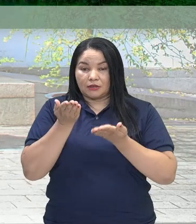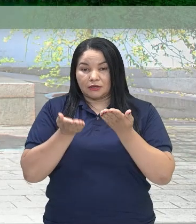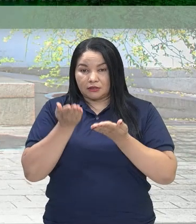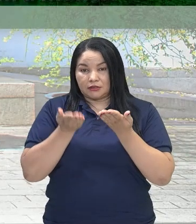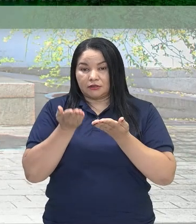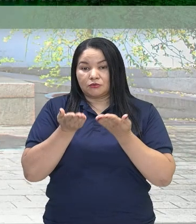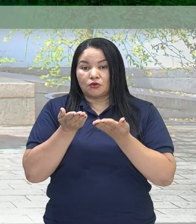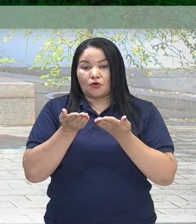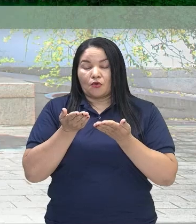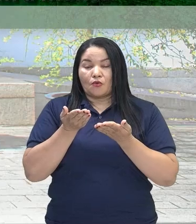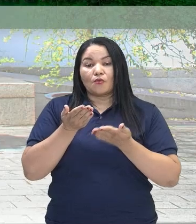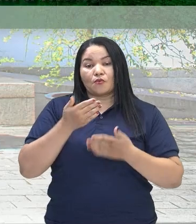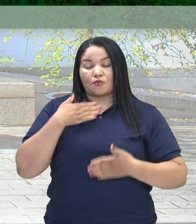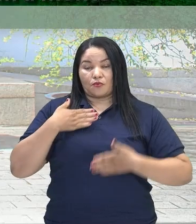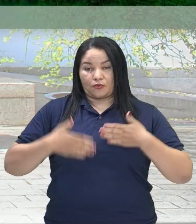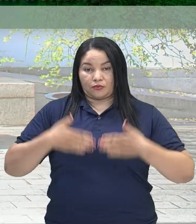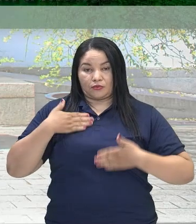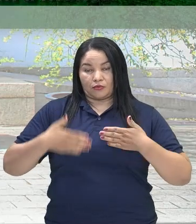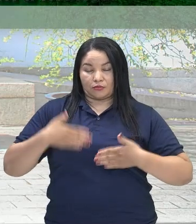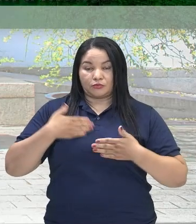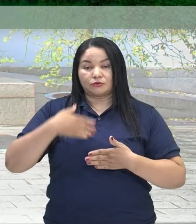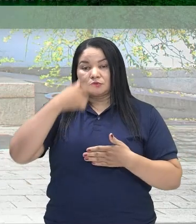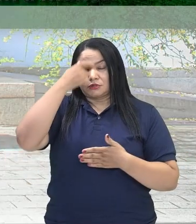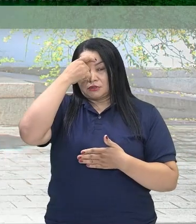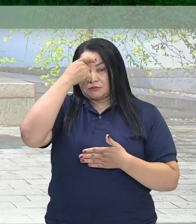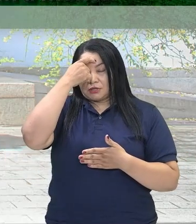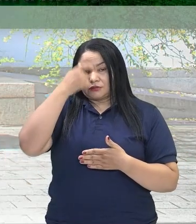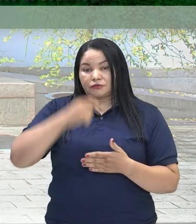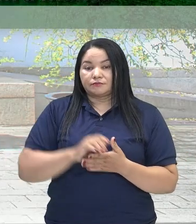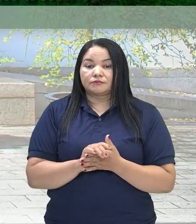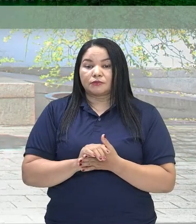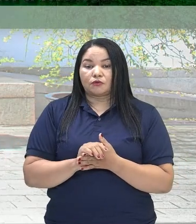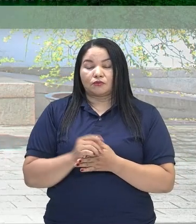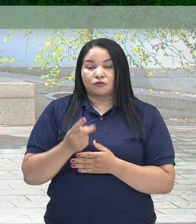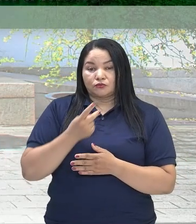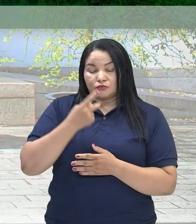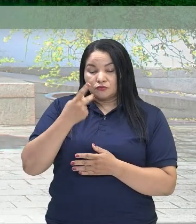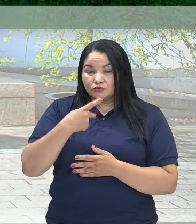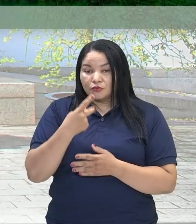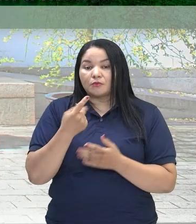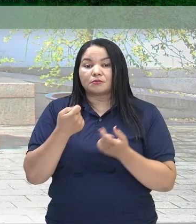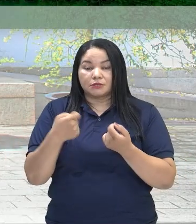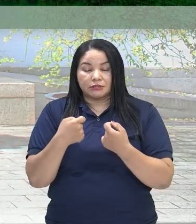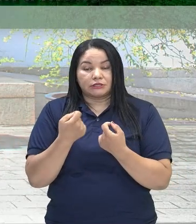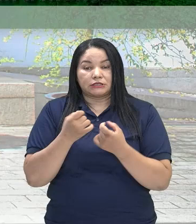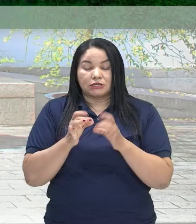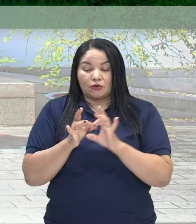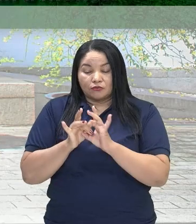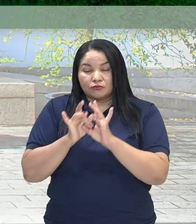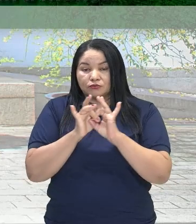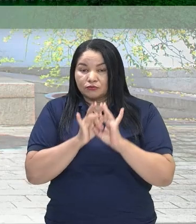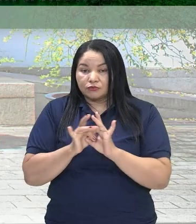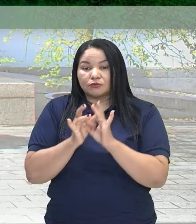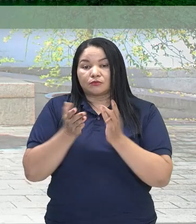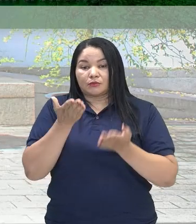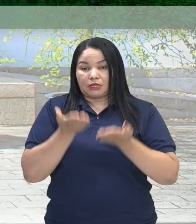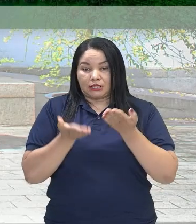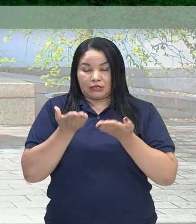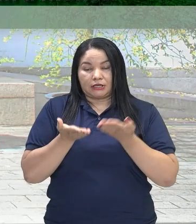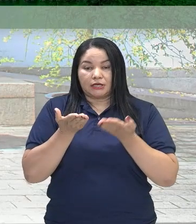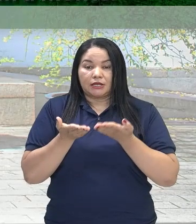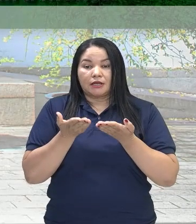entre corpo e mente. Nenhum vai, né, comandar o outro. Tem que estar em equilíbrio para que ali o seu